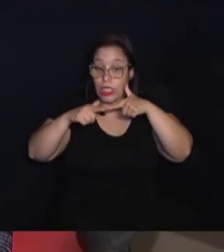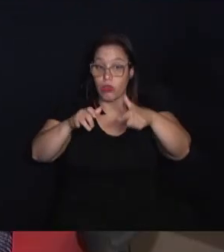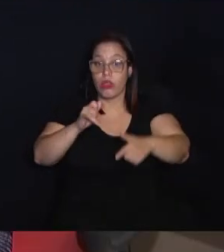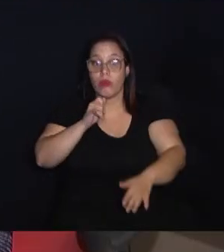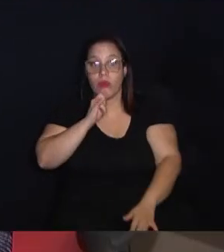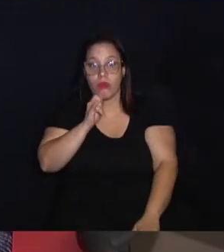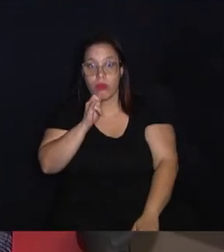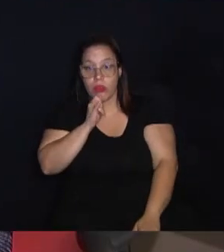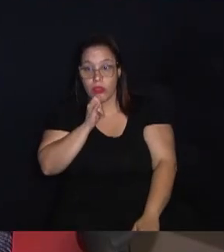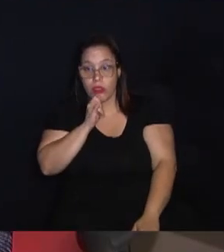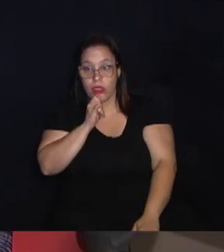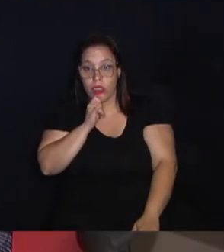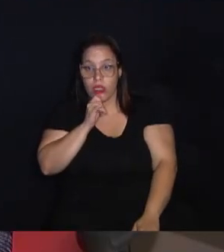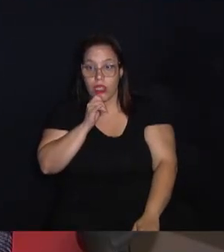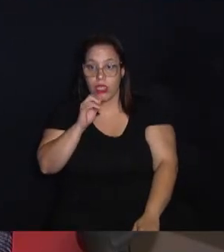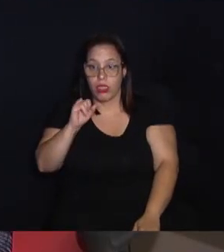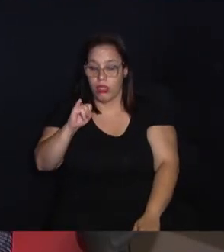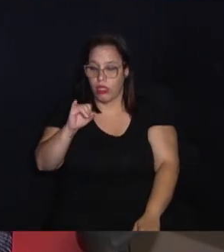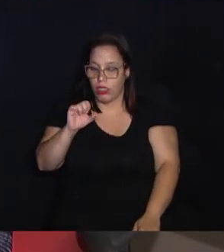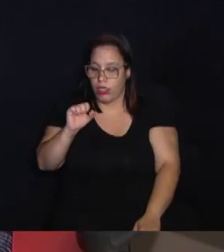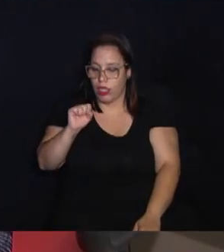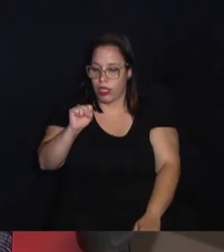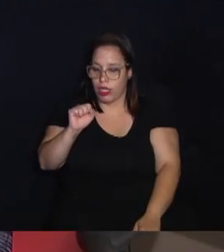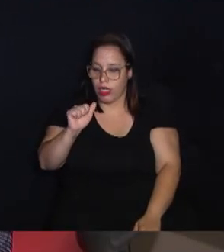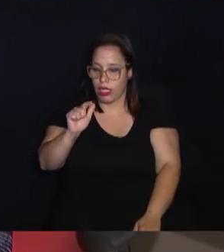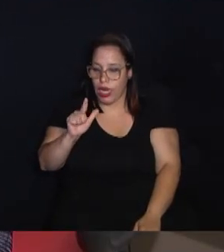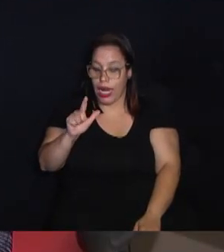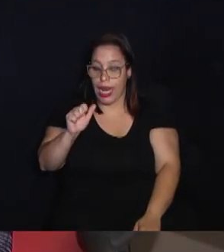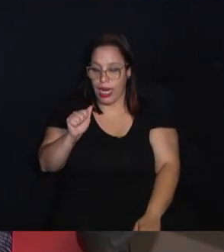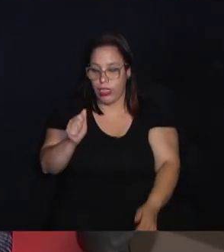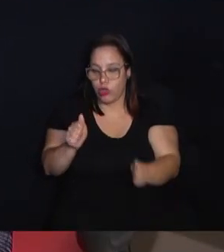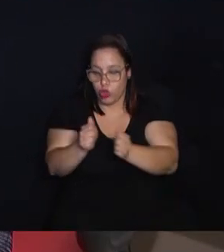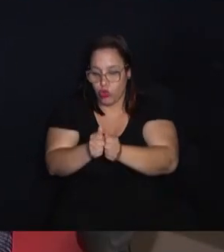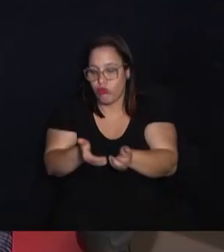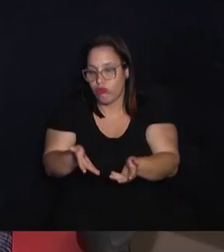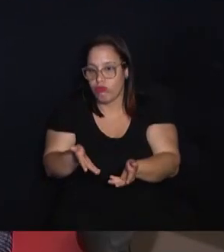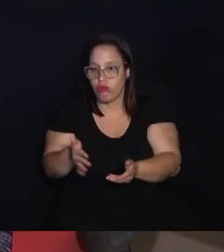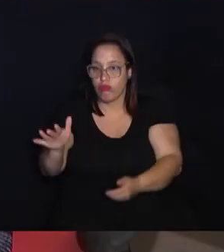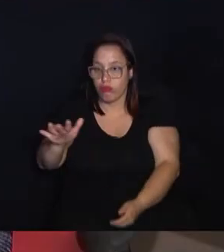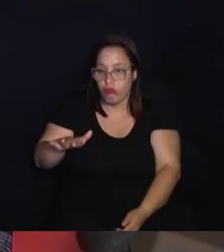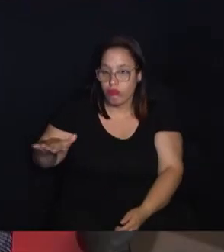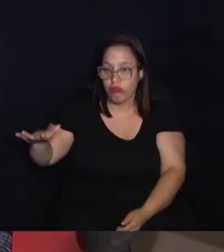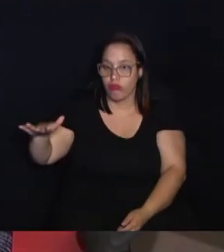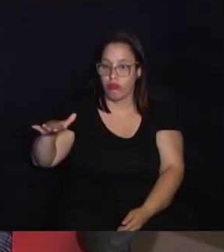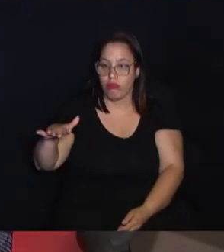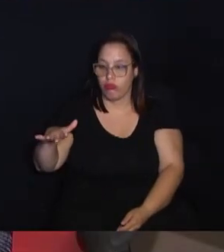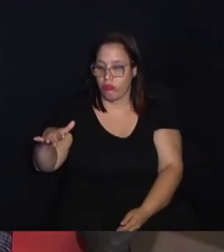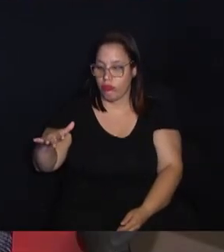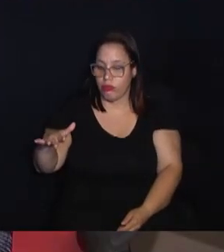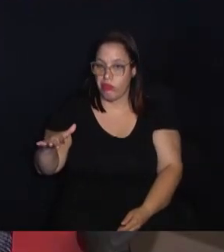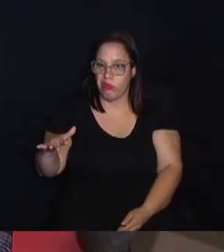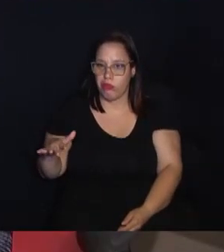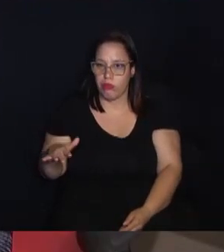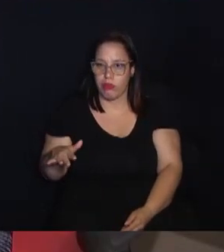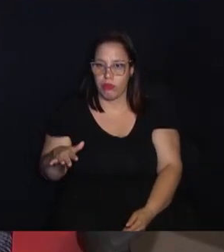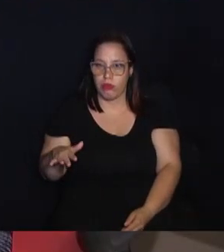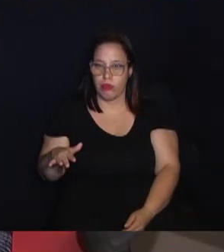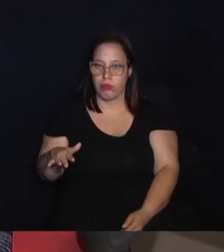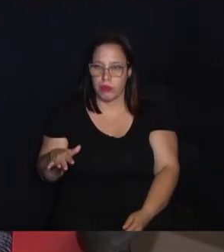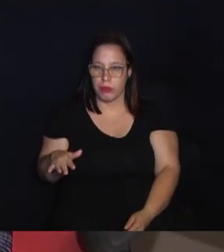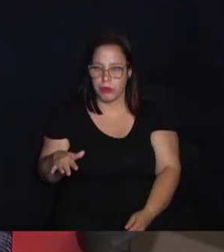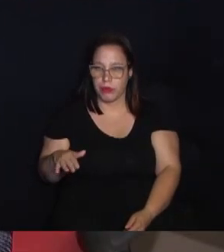questão do Islã em África, enfim, e essa região costeira, não é? Que é